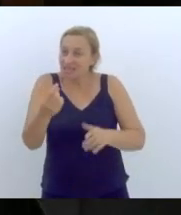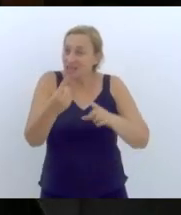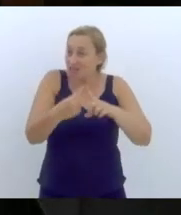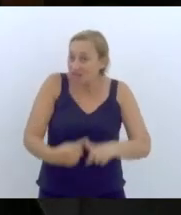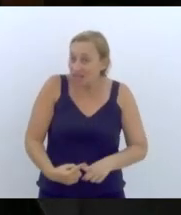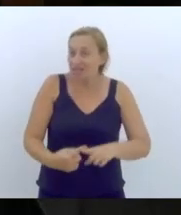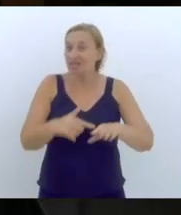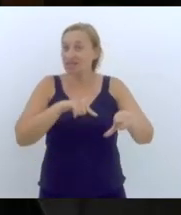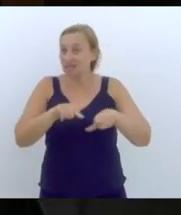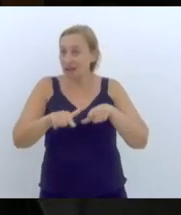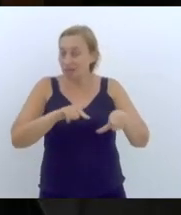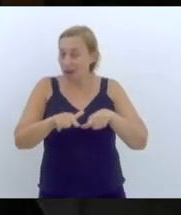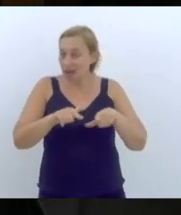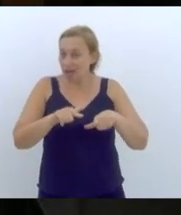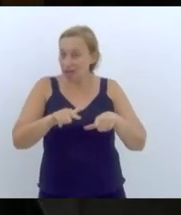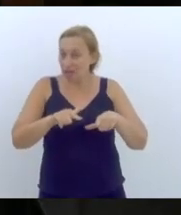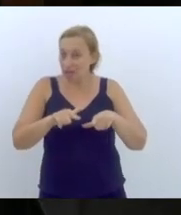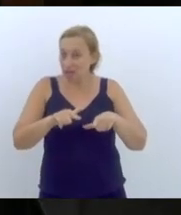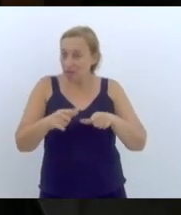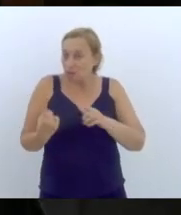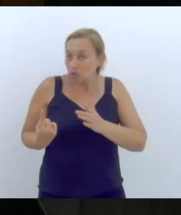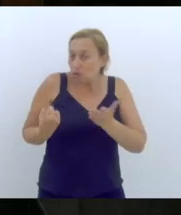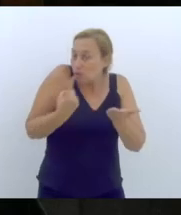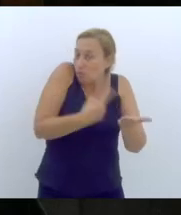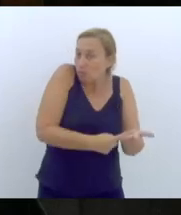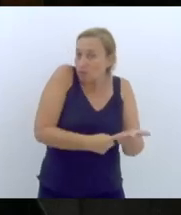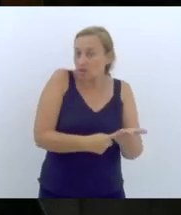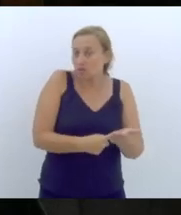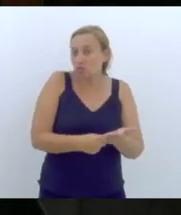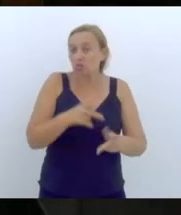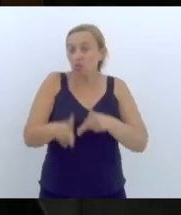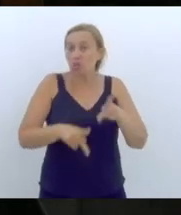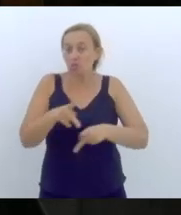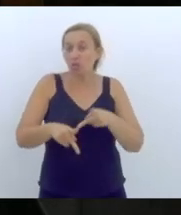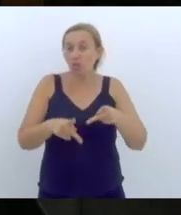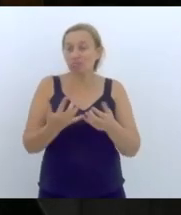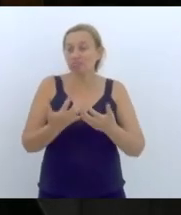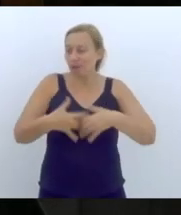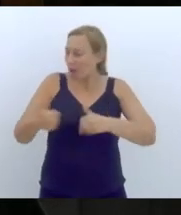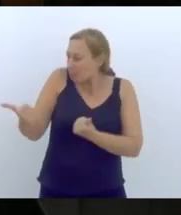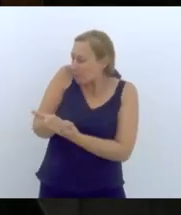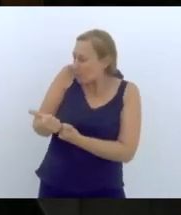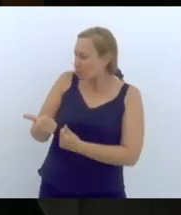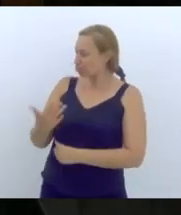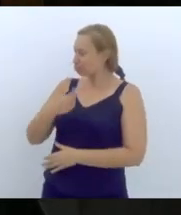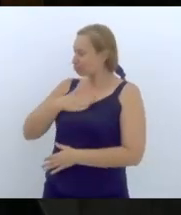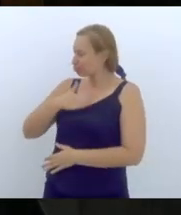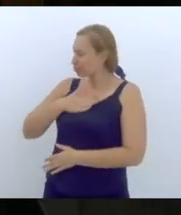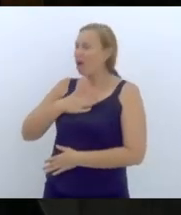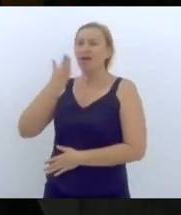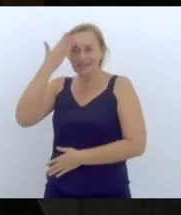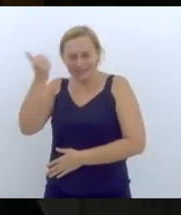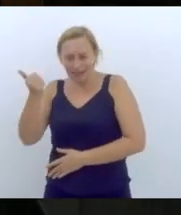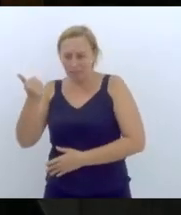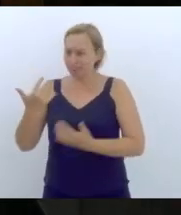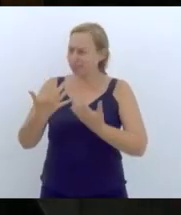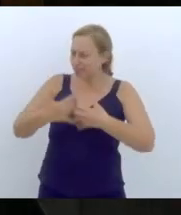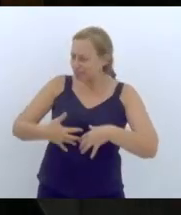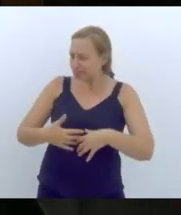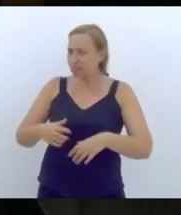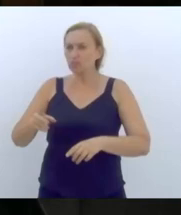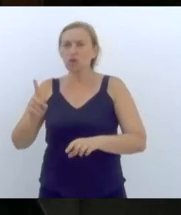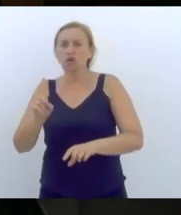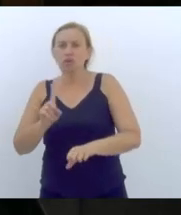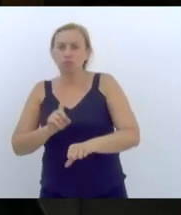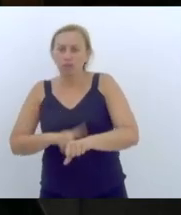quero reafirmar o meu compromisso com o povo de Petrópolis. Contem comigo, a gente sabe que Petrópolis vive um momento difícil, mas ao